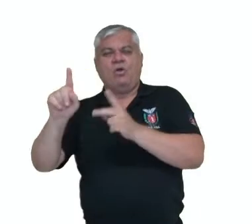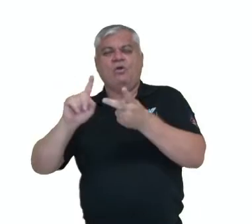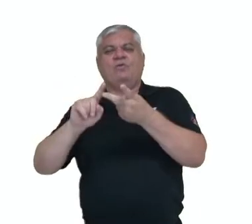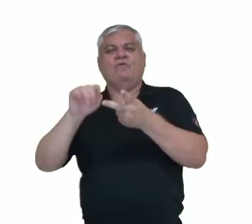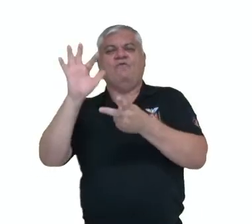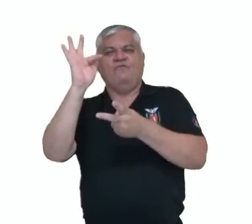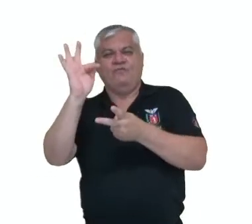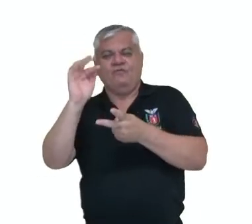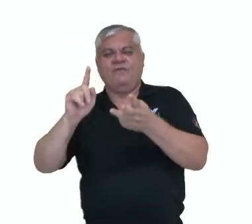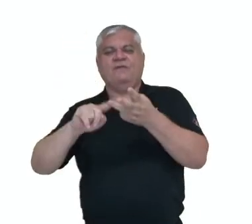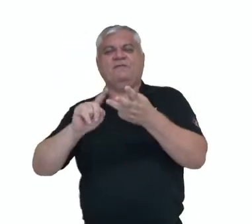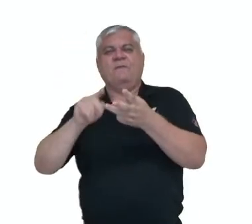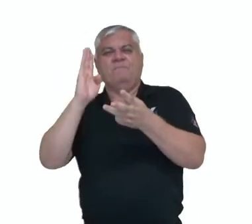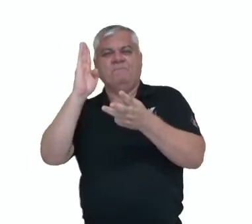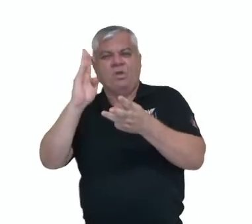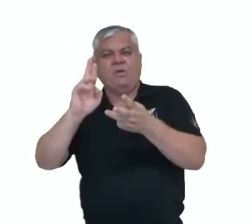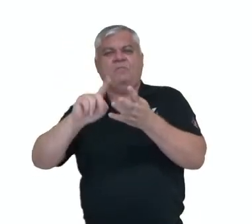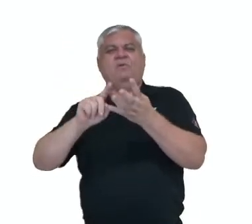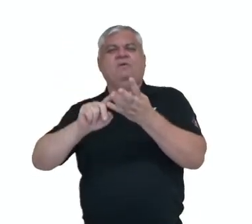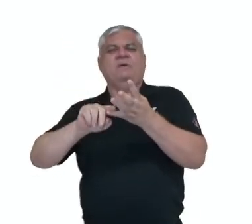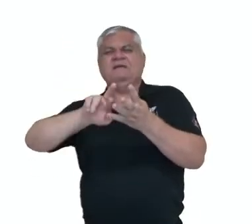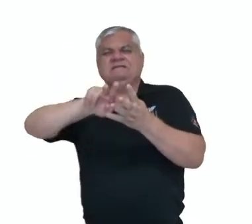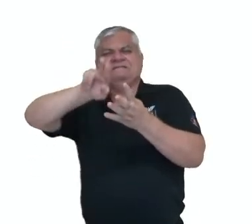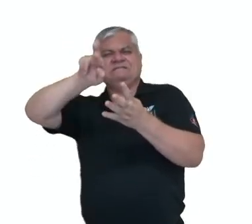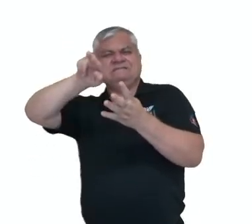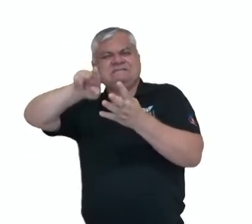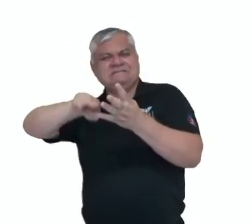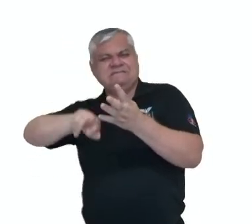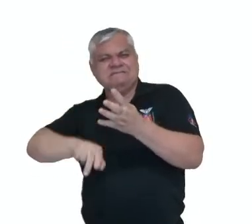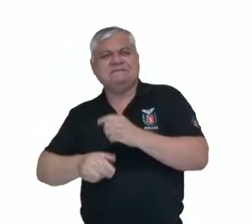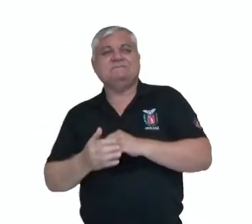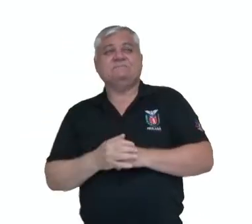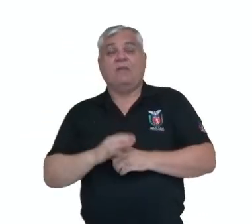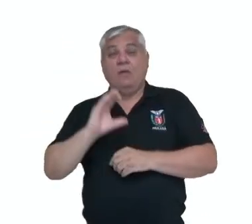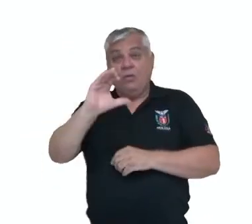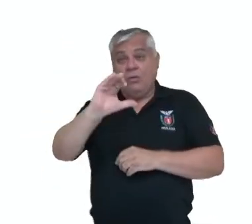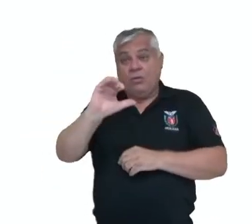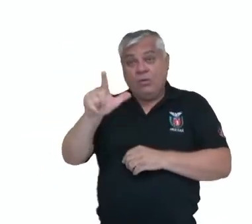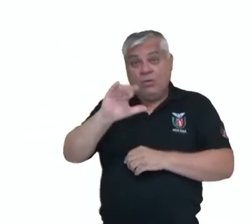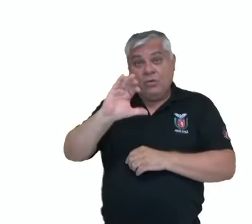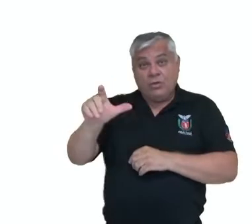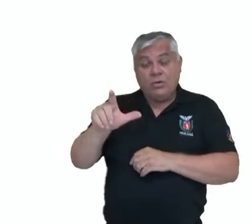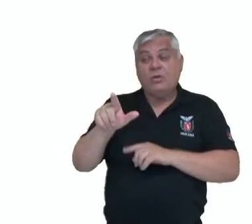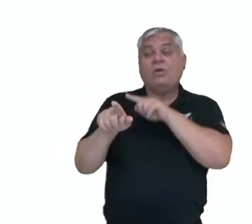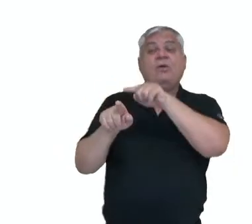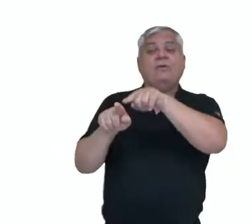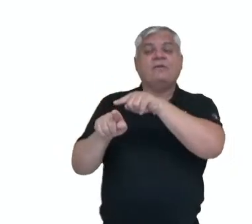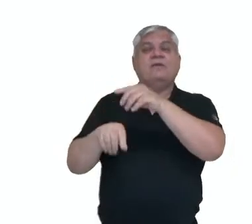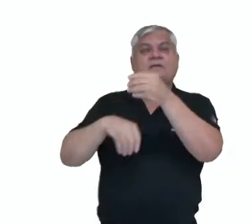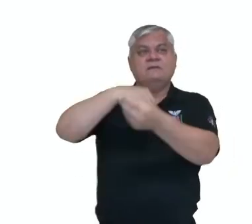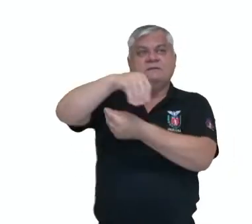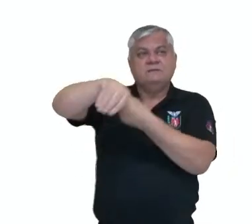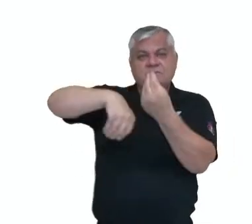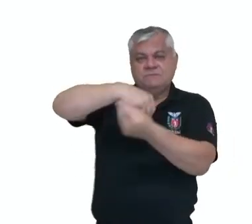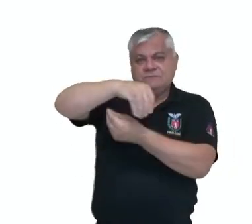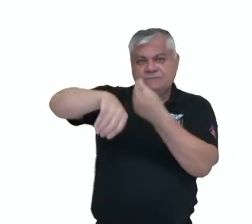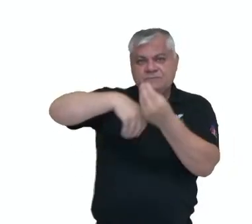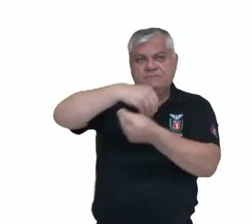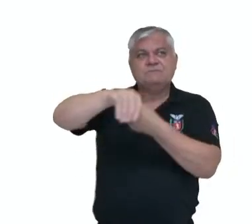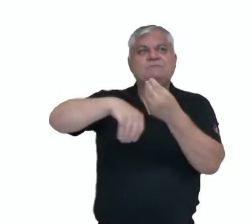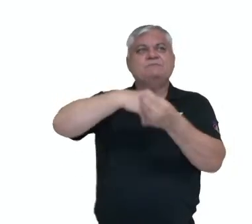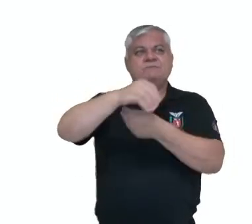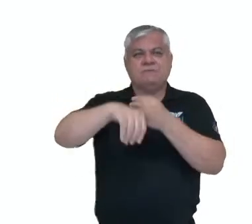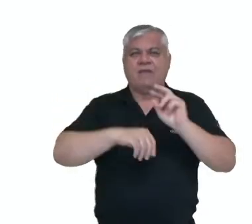ali nós temos bromo, ali nós temos iodo e aqui nós temos o cloro. O gás cloro reagindo com um